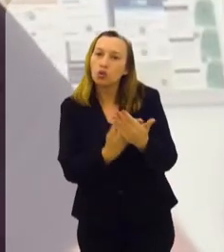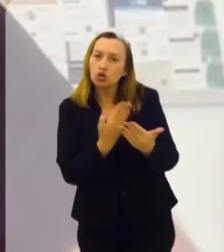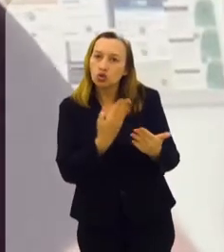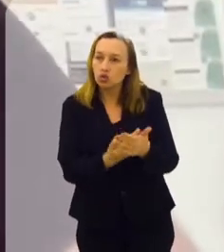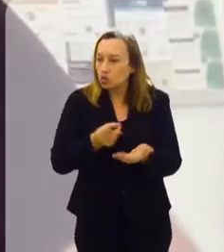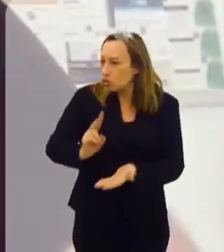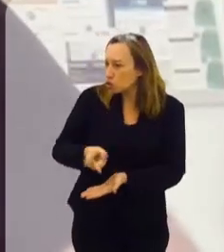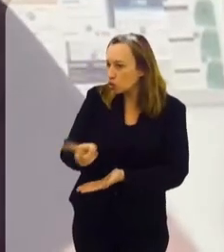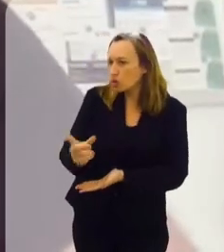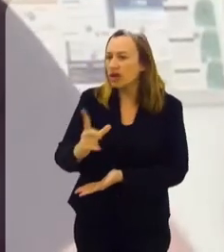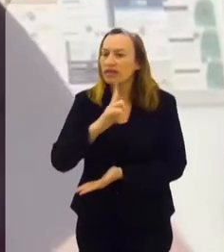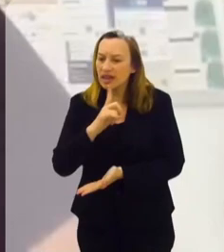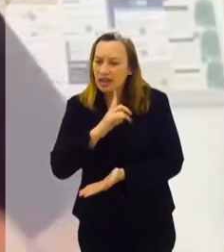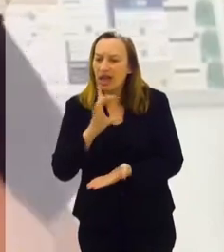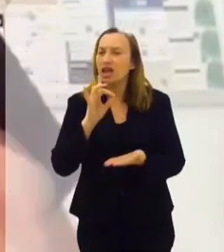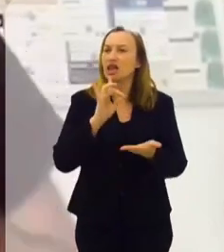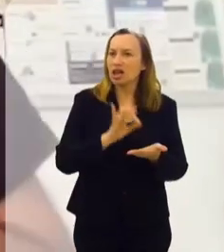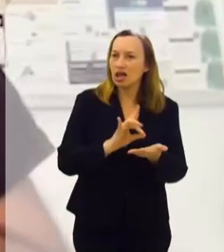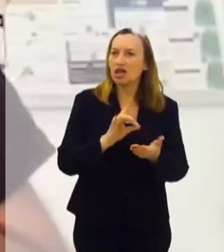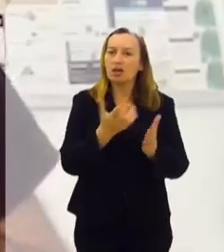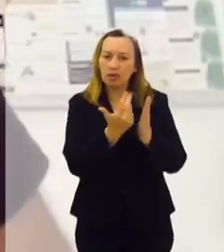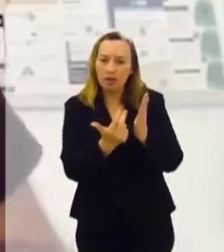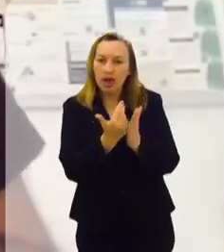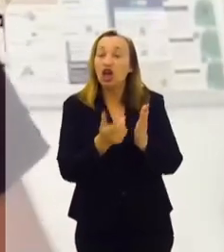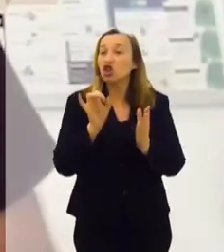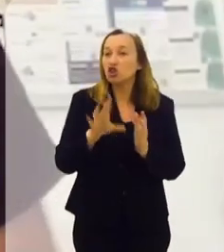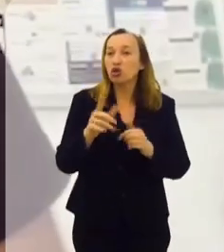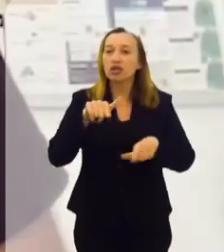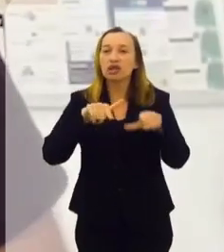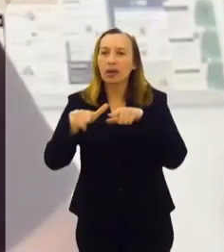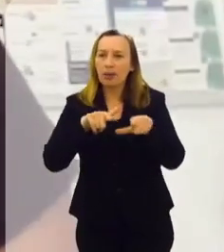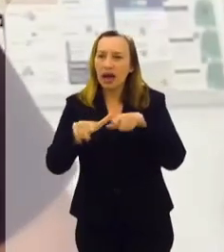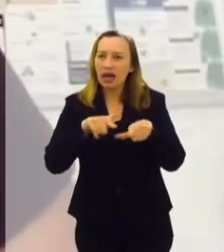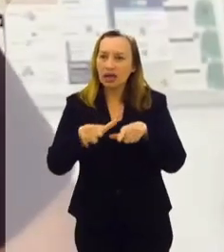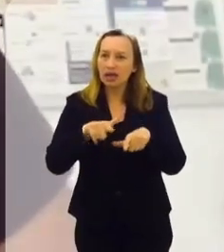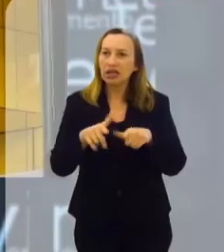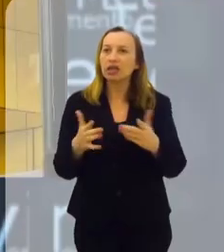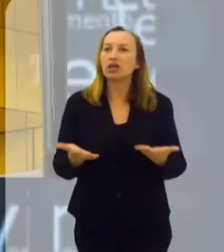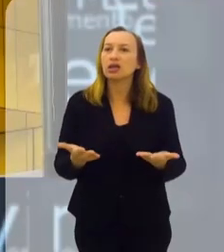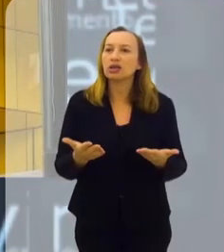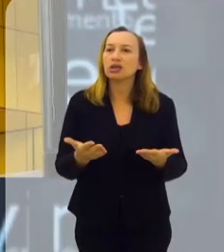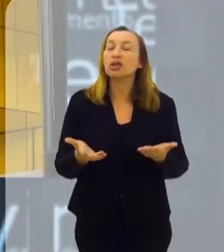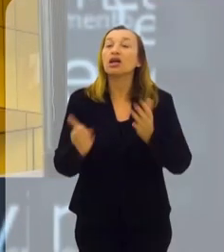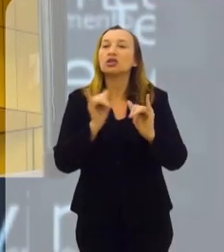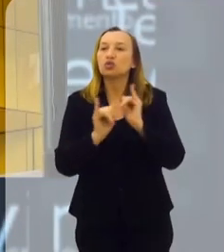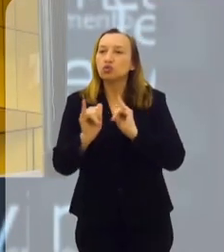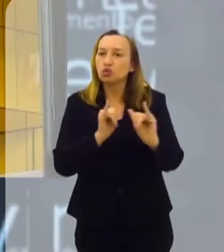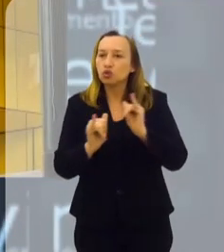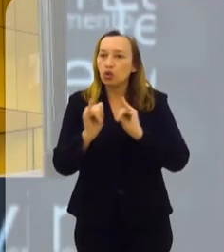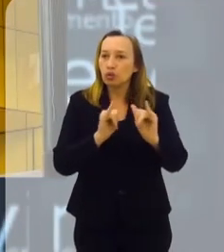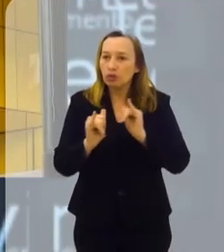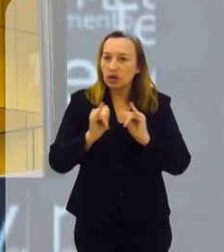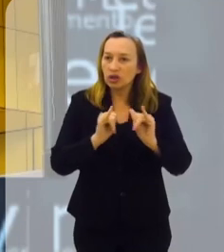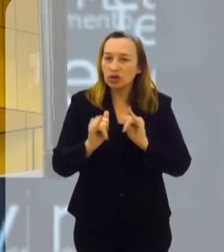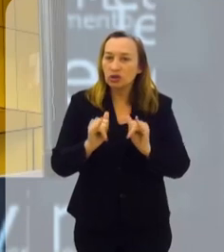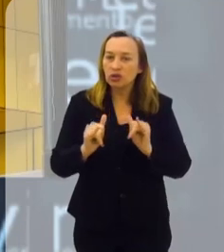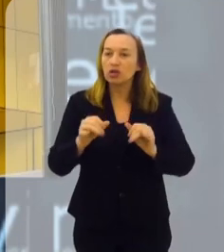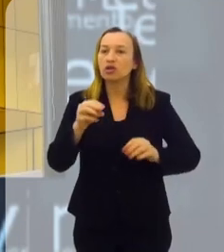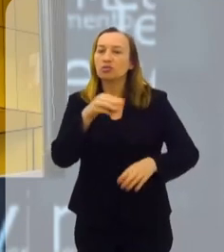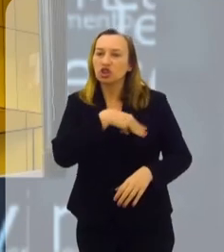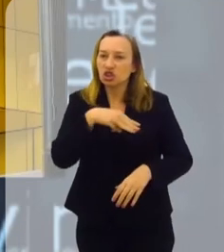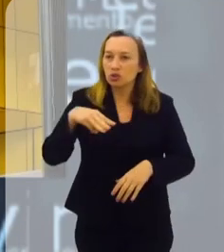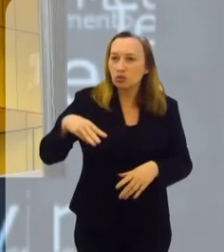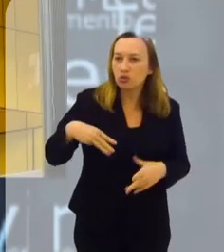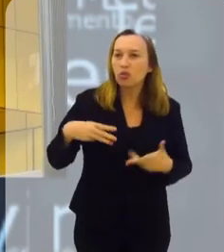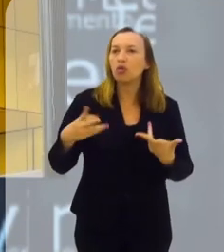o estudo ter essa continuidade e ser realmente um mapeamento, a gente só trabalha com as informações